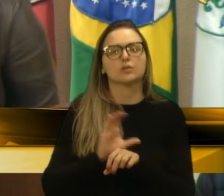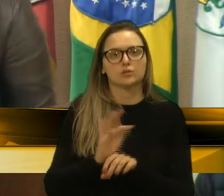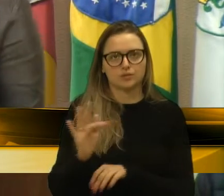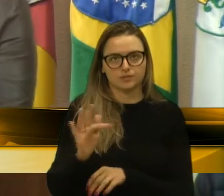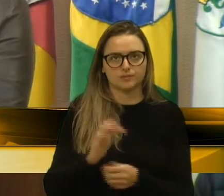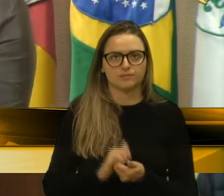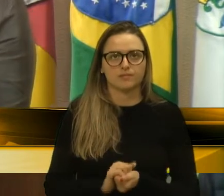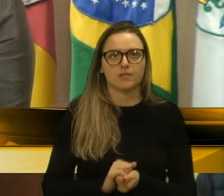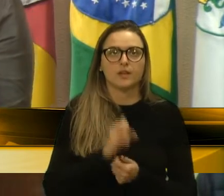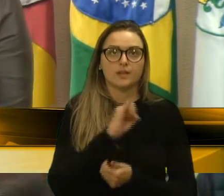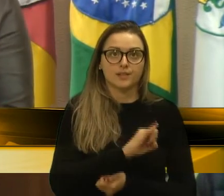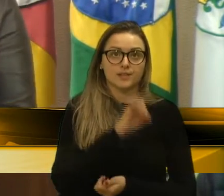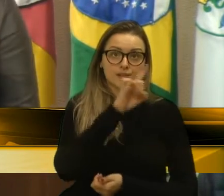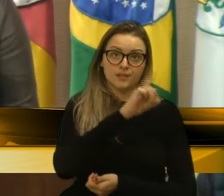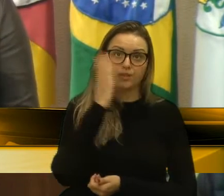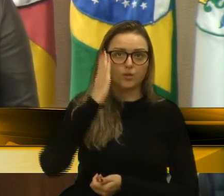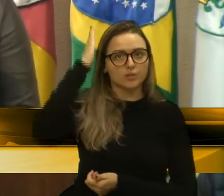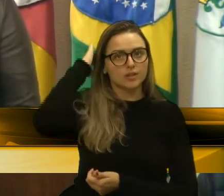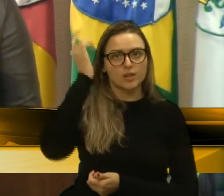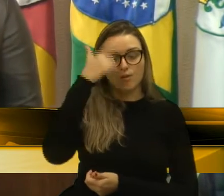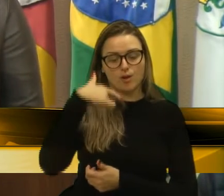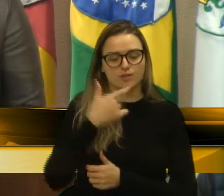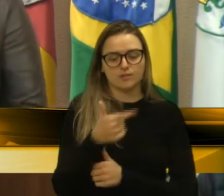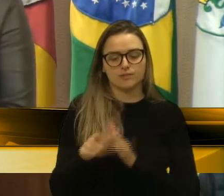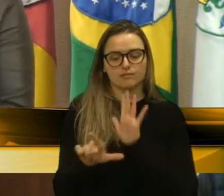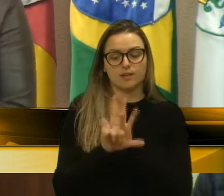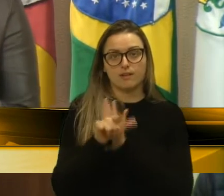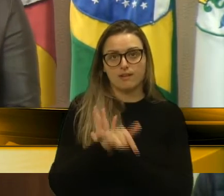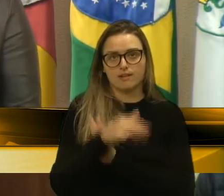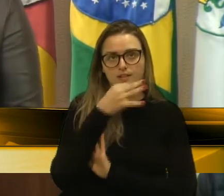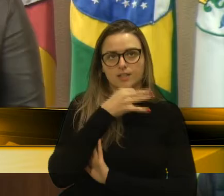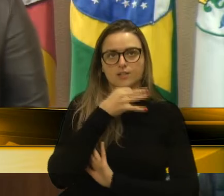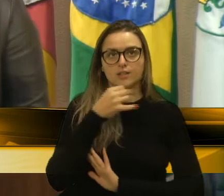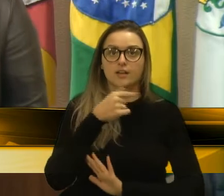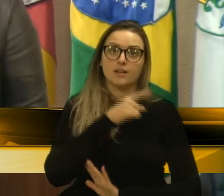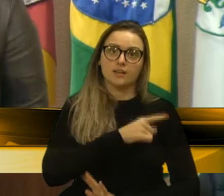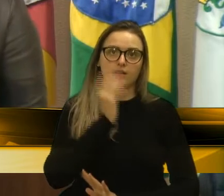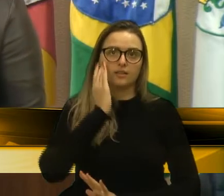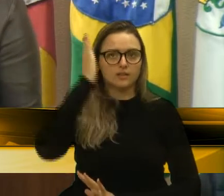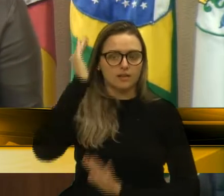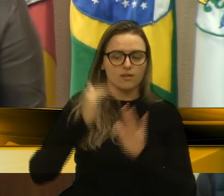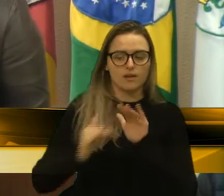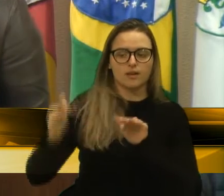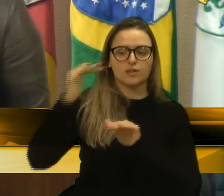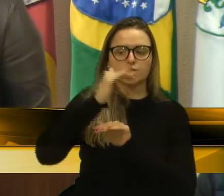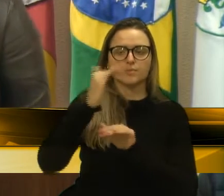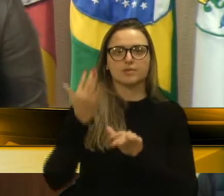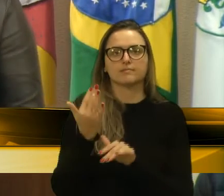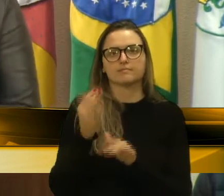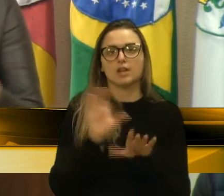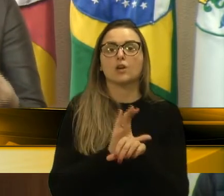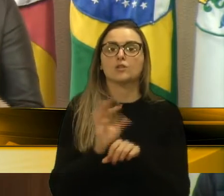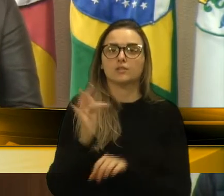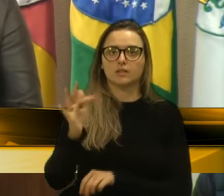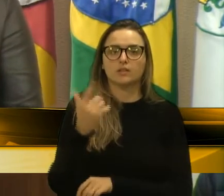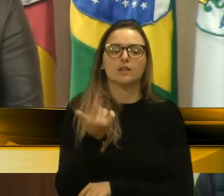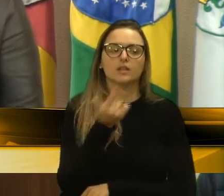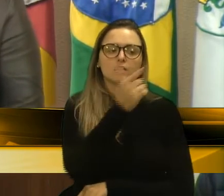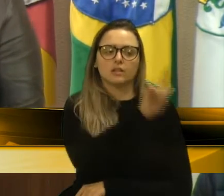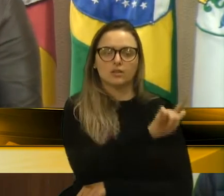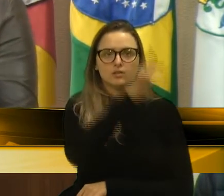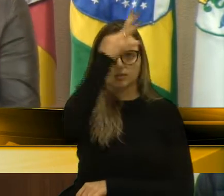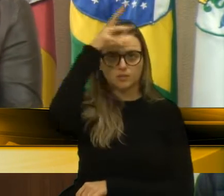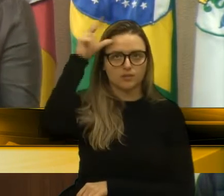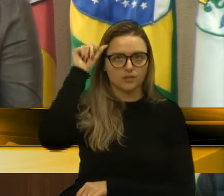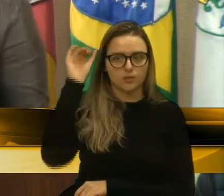Federal. Então, se o prefeito acha que não tem lei em Caxias, que está acima da Constituição Federal, ele está muito enganado. Em outras prefeituras, como eu